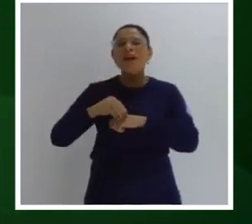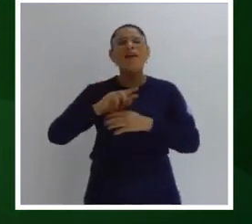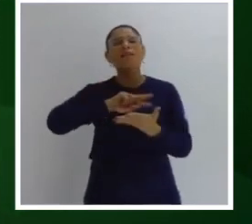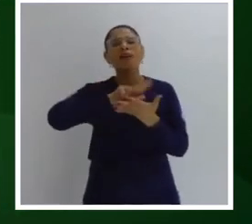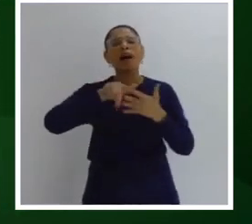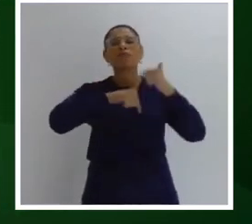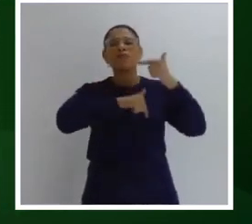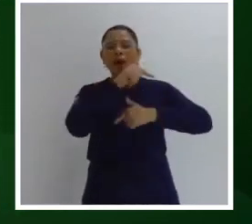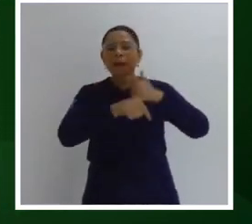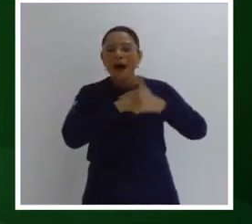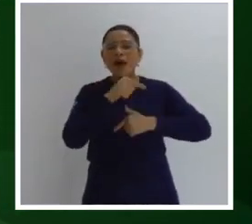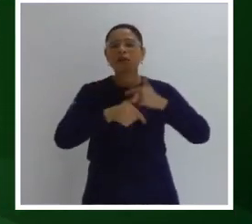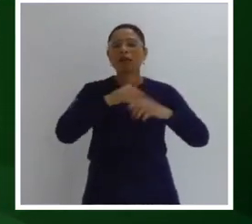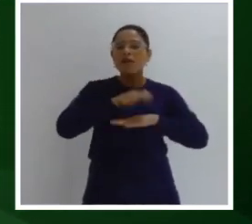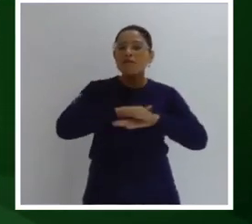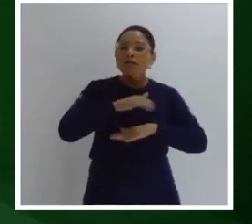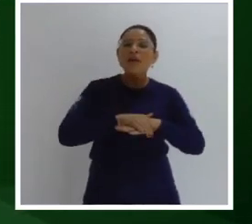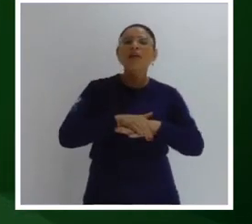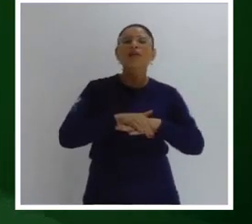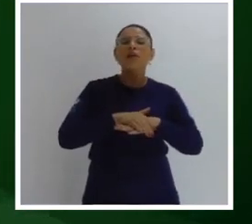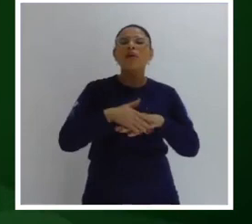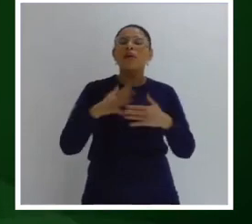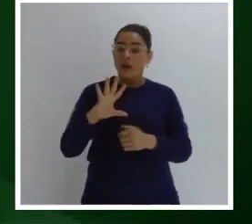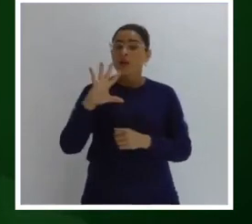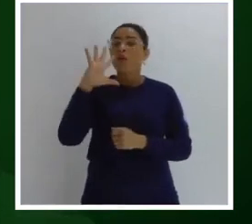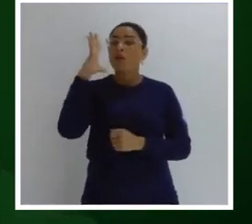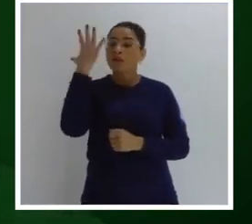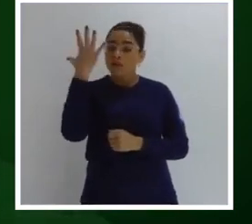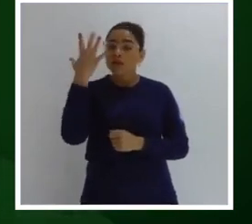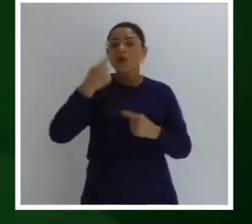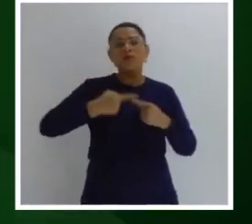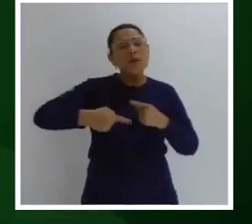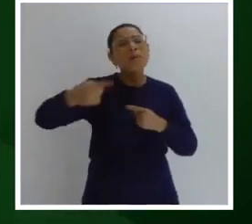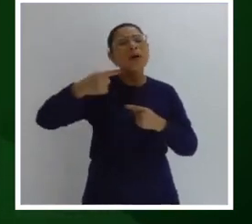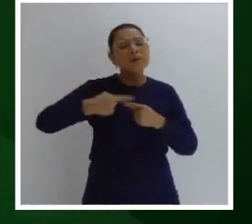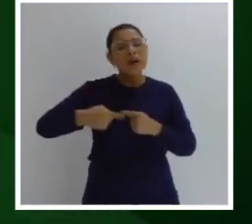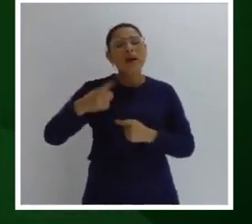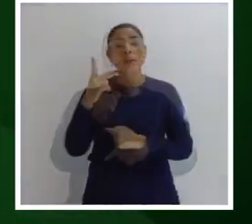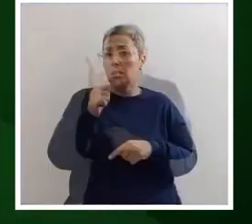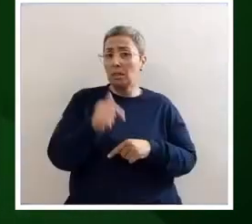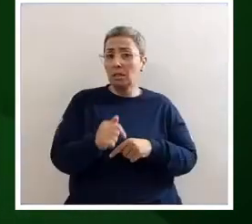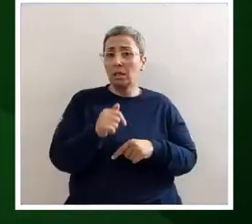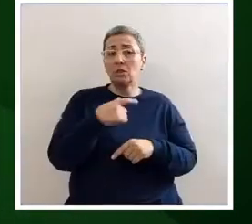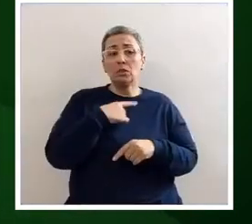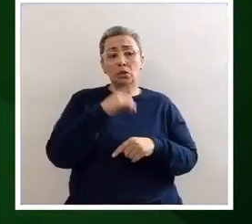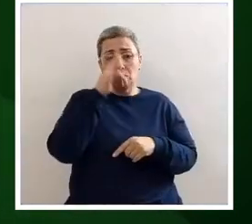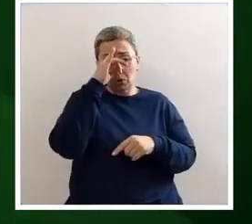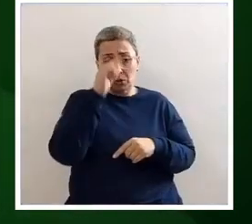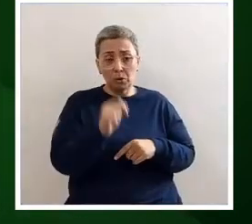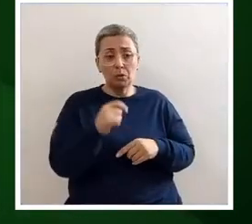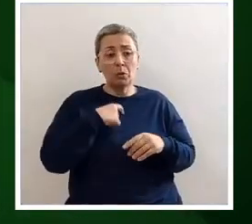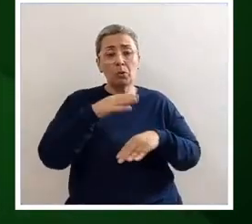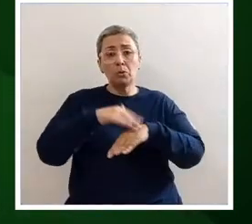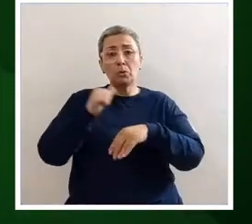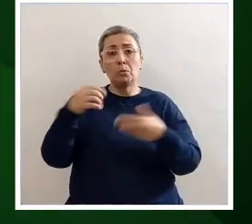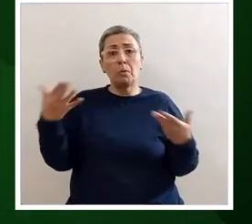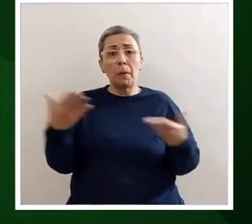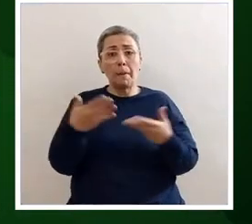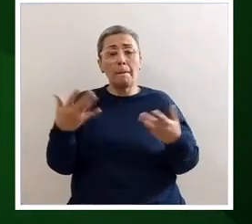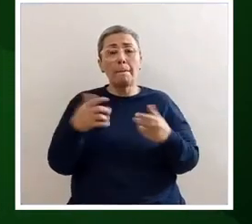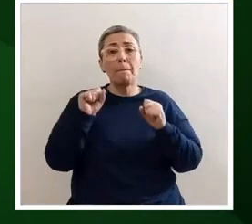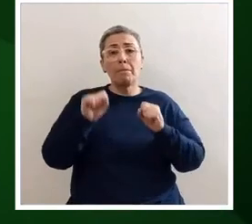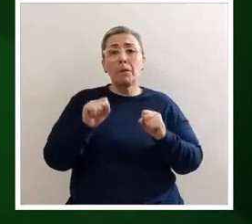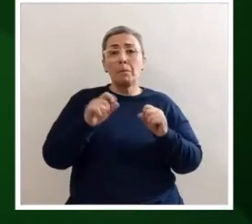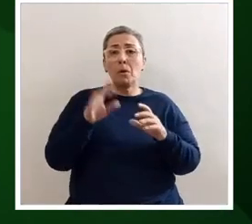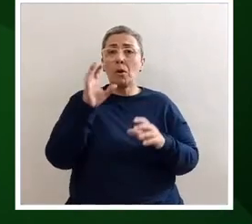além dessas dessas reuniões que aconteceram semanalmente são 17 episódios eu chamo então para que possa fazer